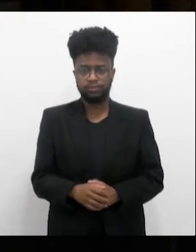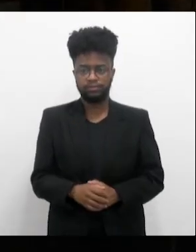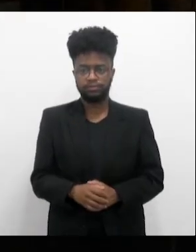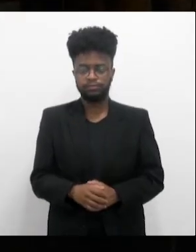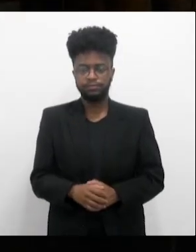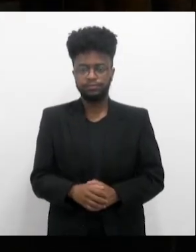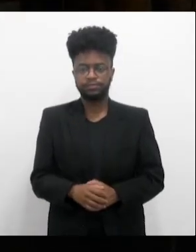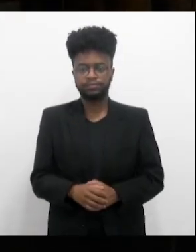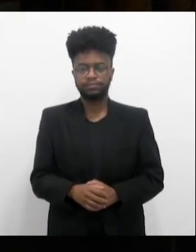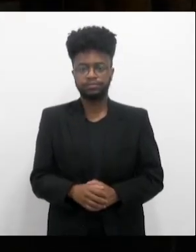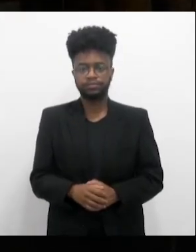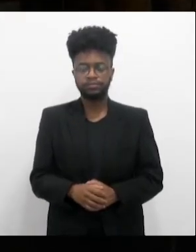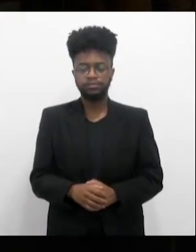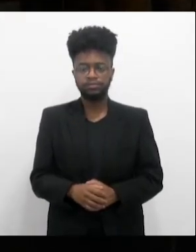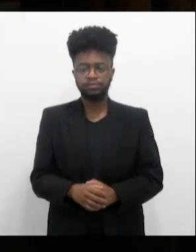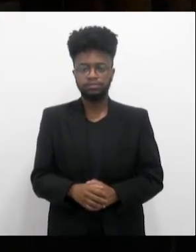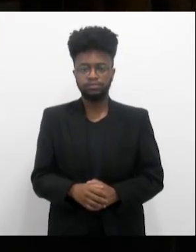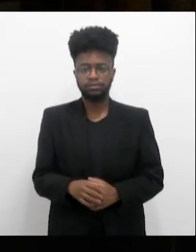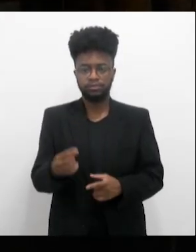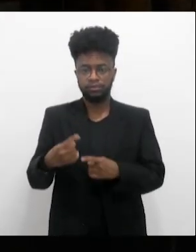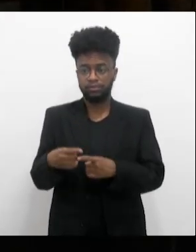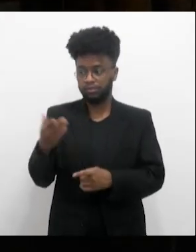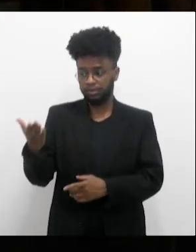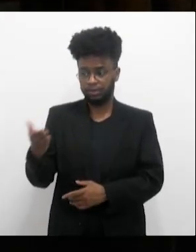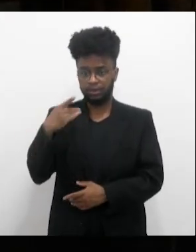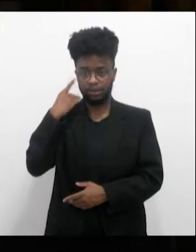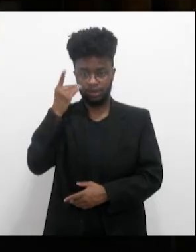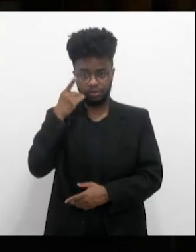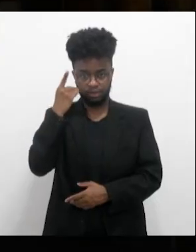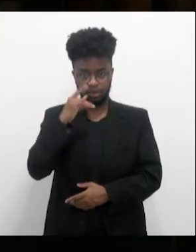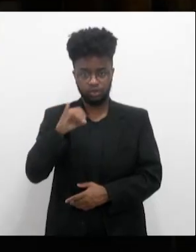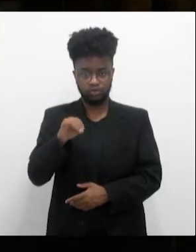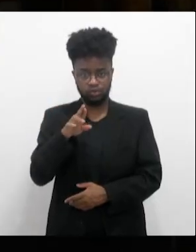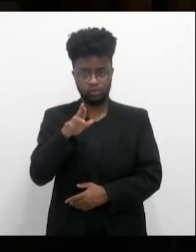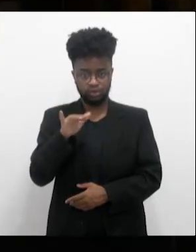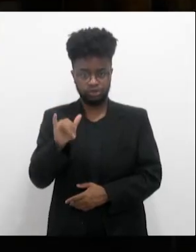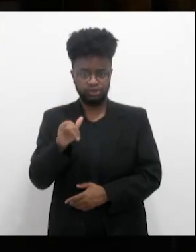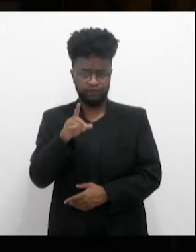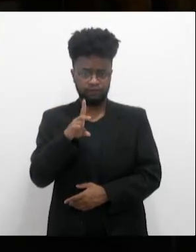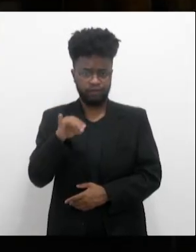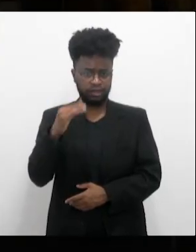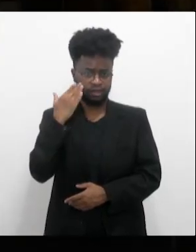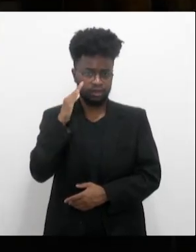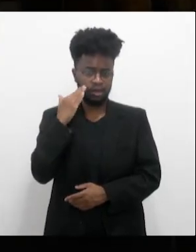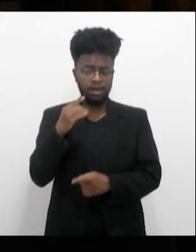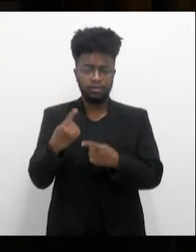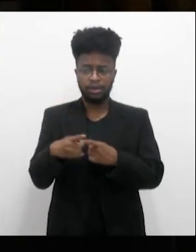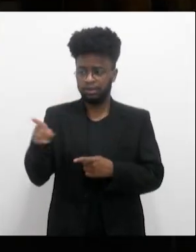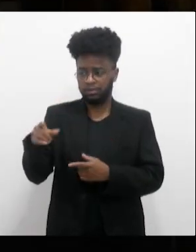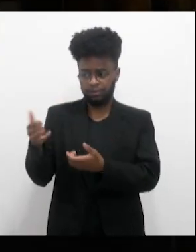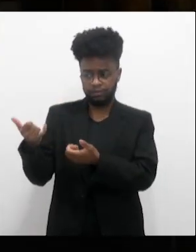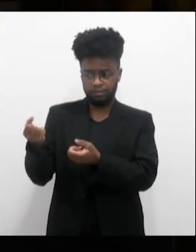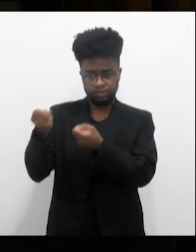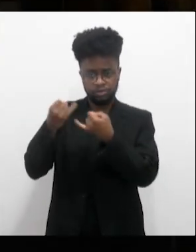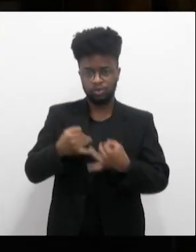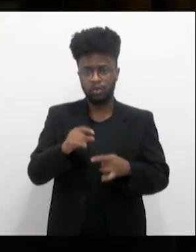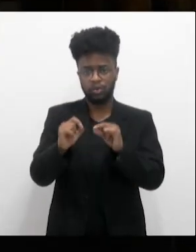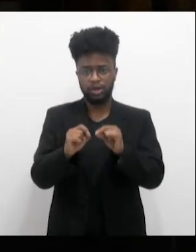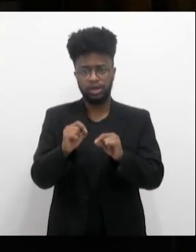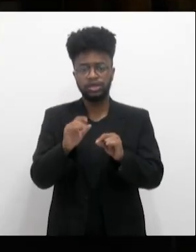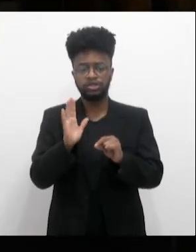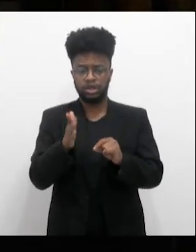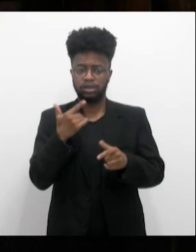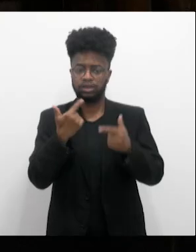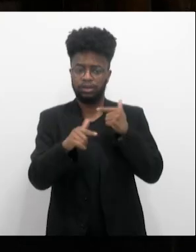porque o senhor deputado Jordi há de entender isso. Uma vez o senhor me falou que veio das